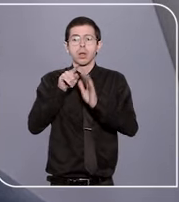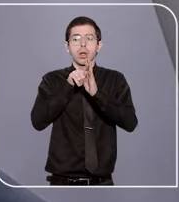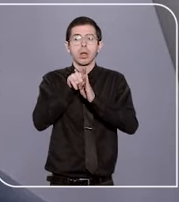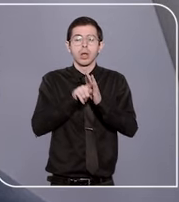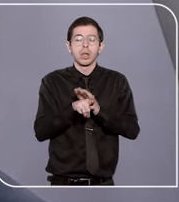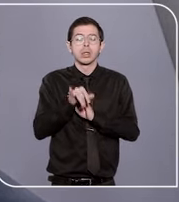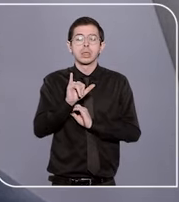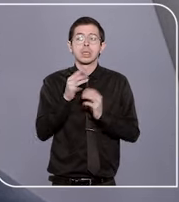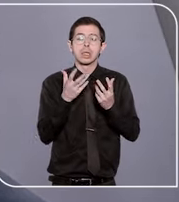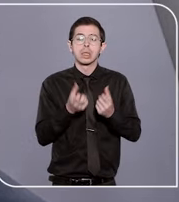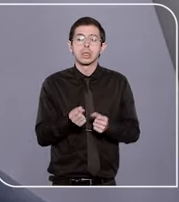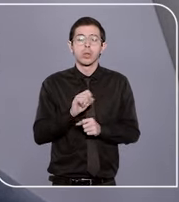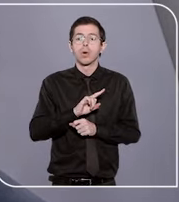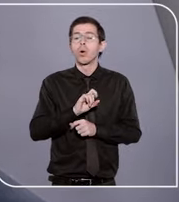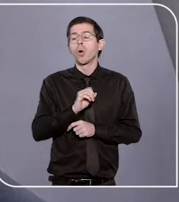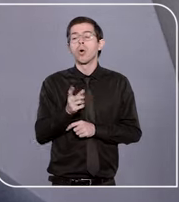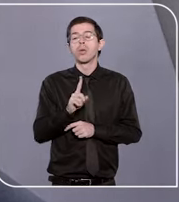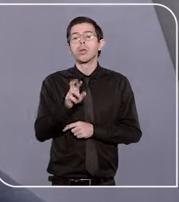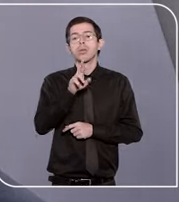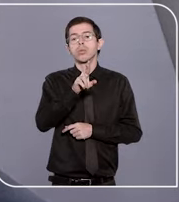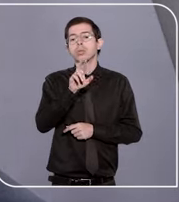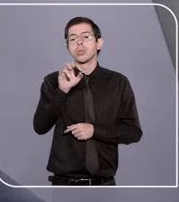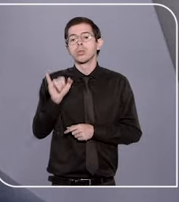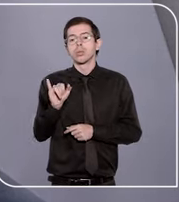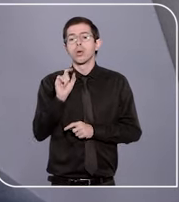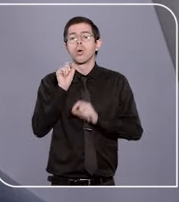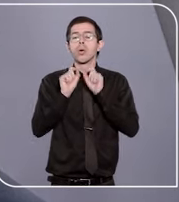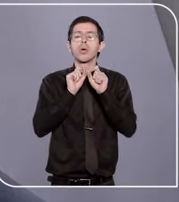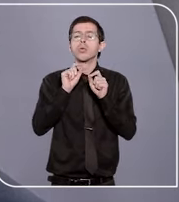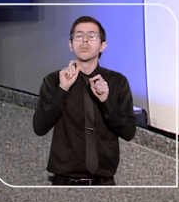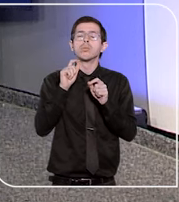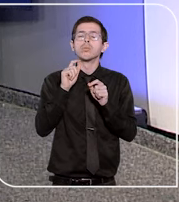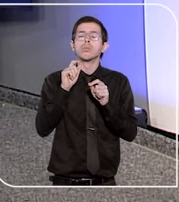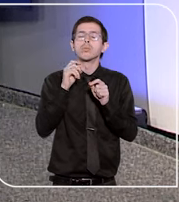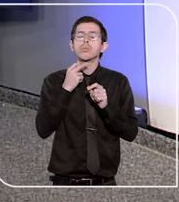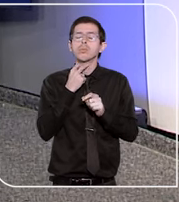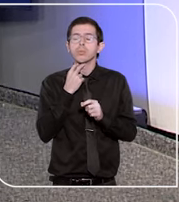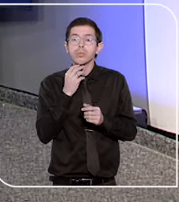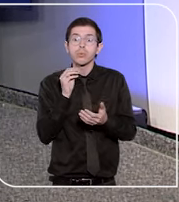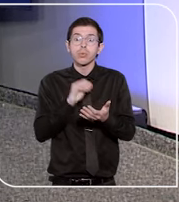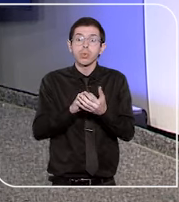não, né, desse recurso extraordinário, para que o que não pode faltar?